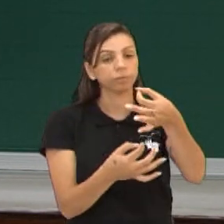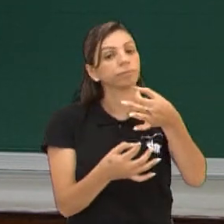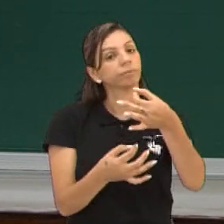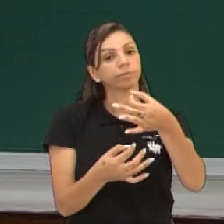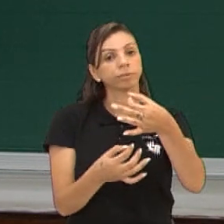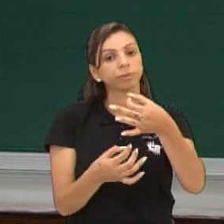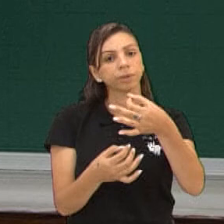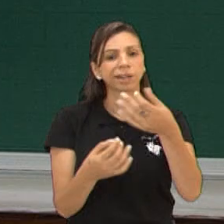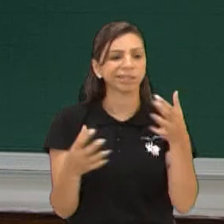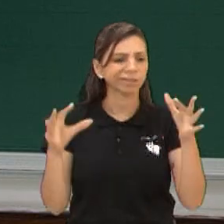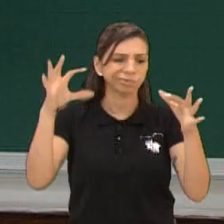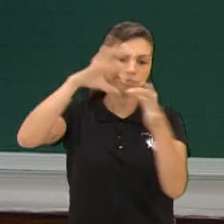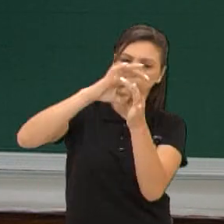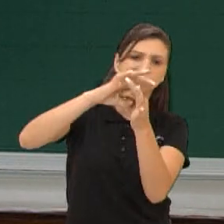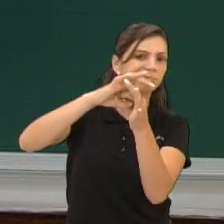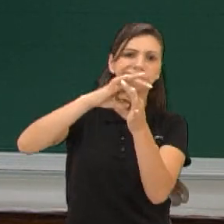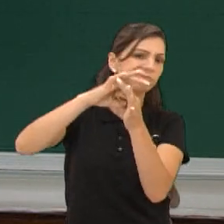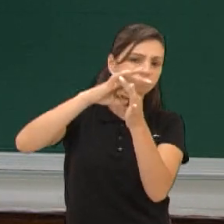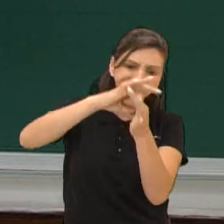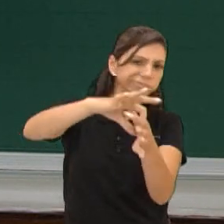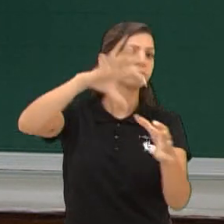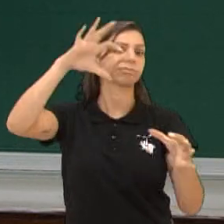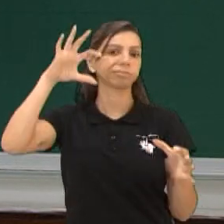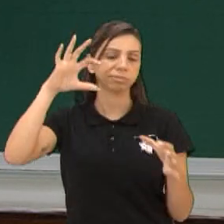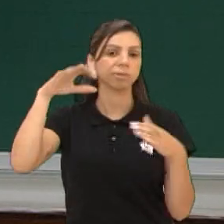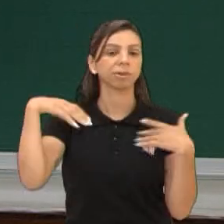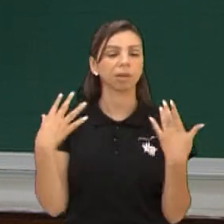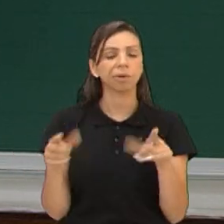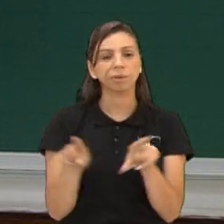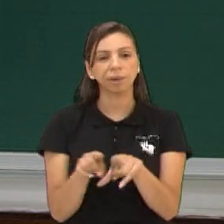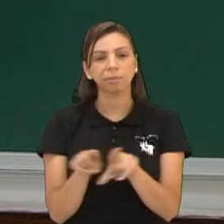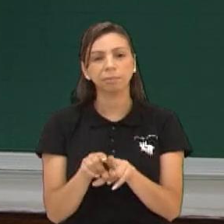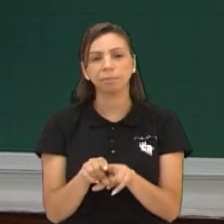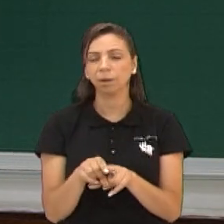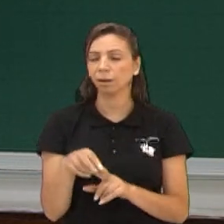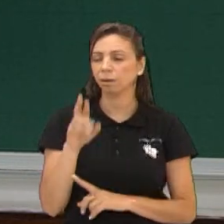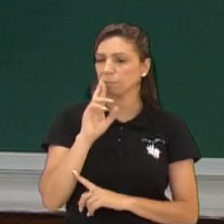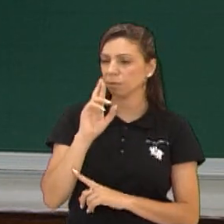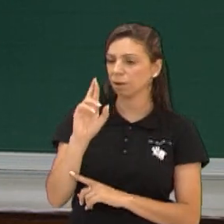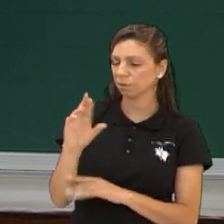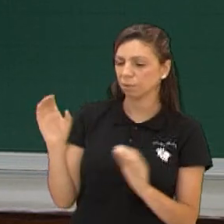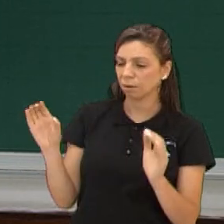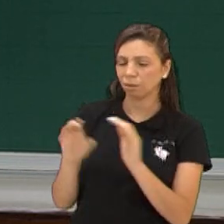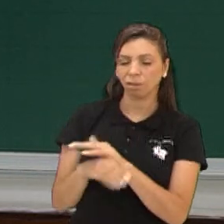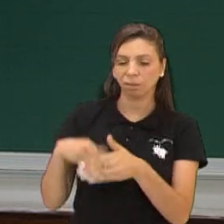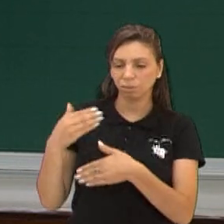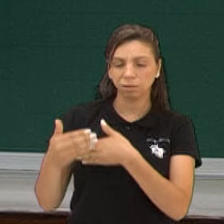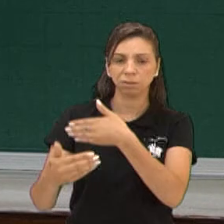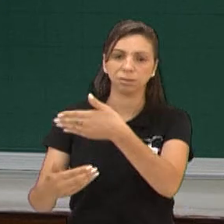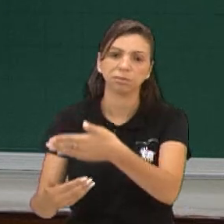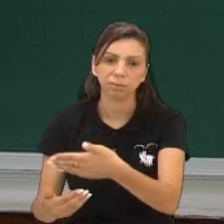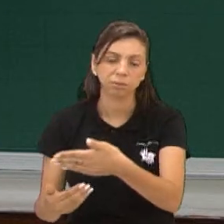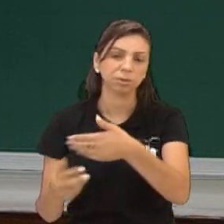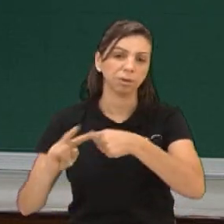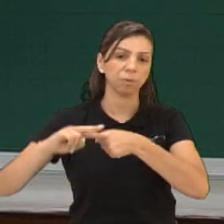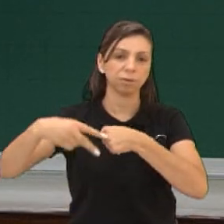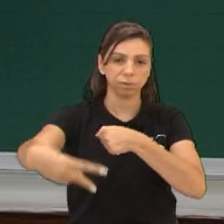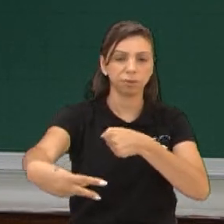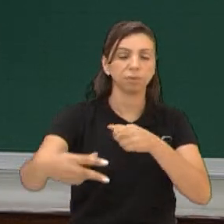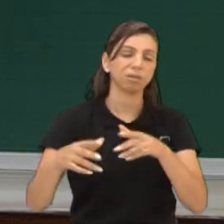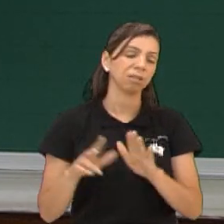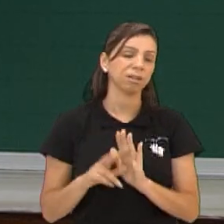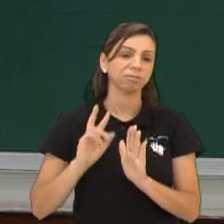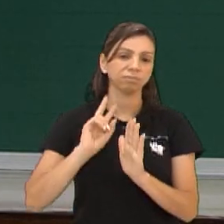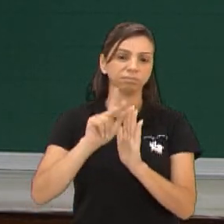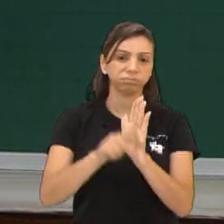elas não estão conectadas por algum motivo ou que uma conclusão não leve a outra conclusão E por aí vai e são várias